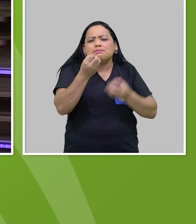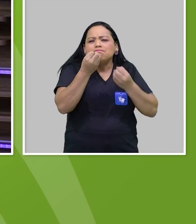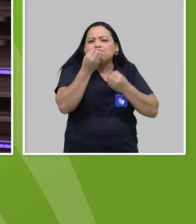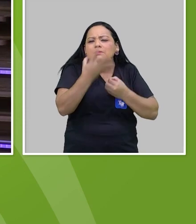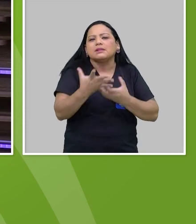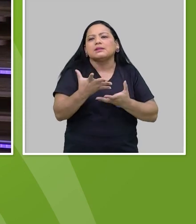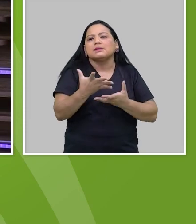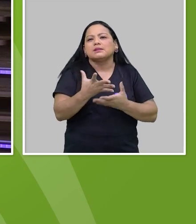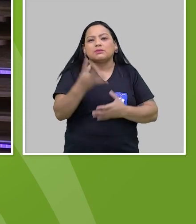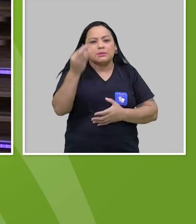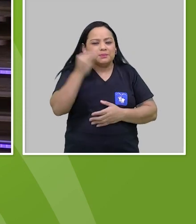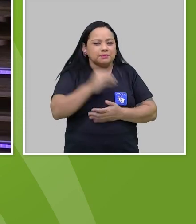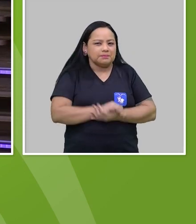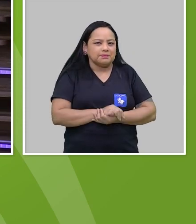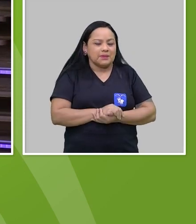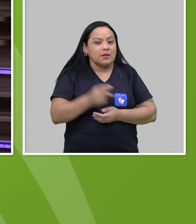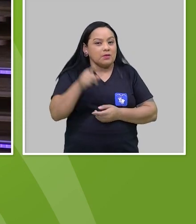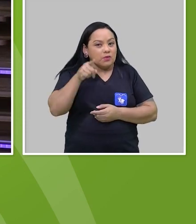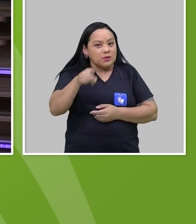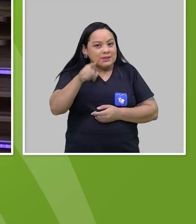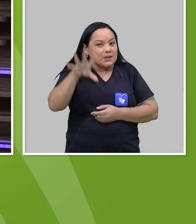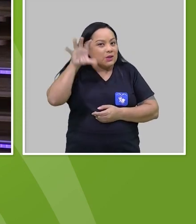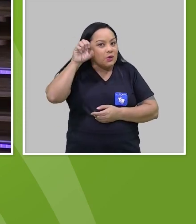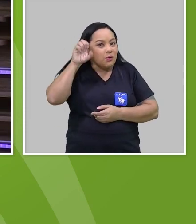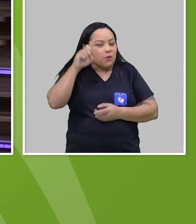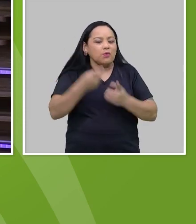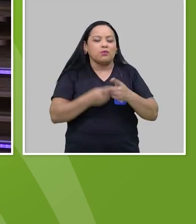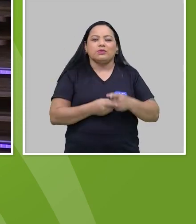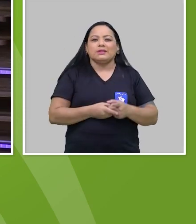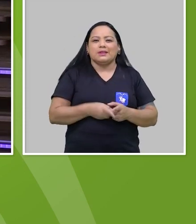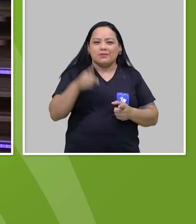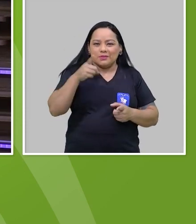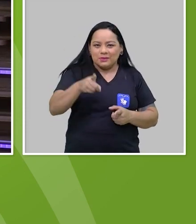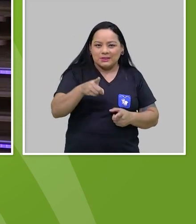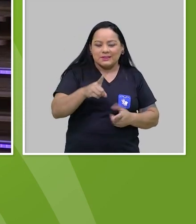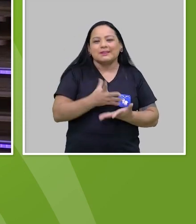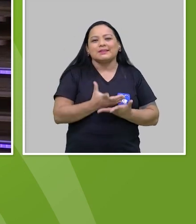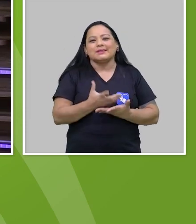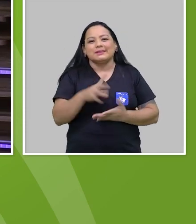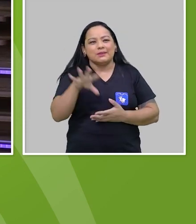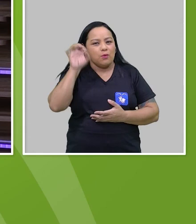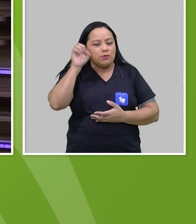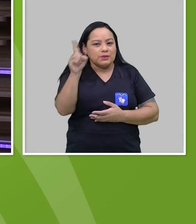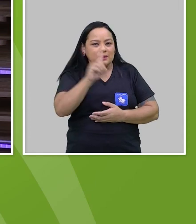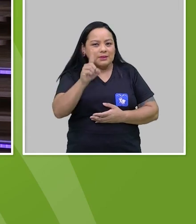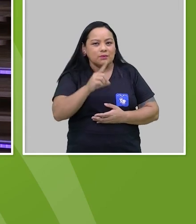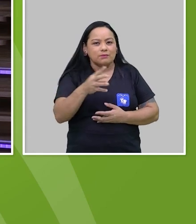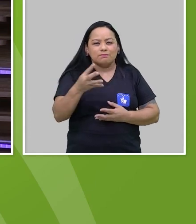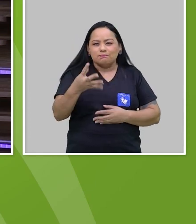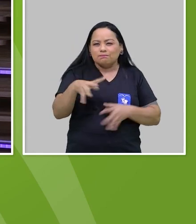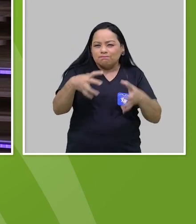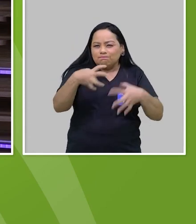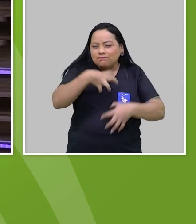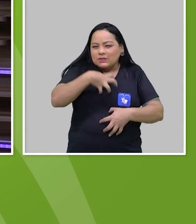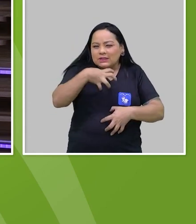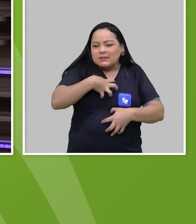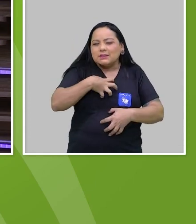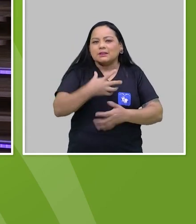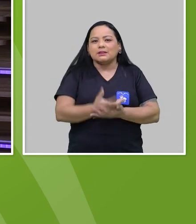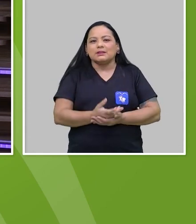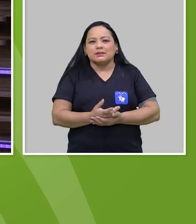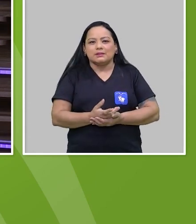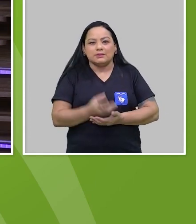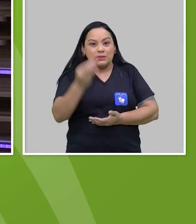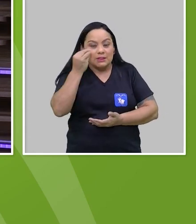assim, não é? Mais limpa, não tem aquele ruído, né? A gente consegue perceber, às vezes, muito